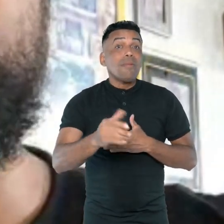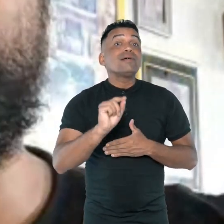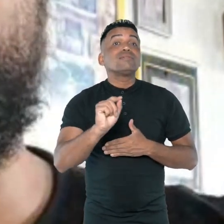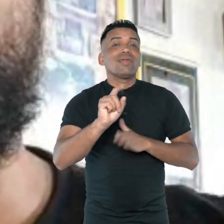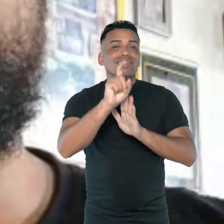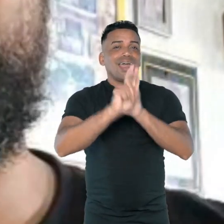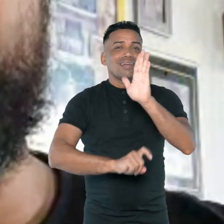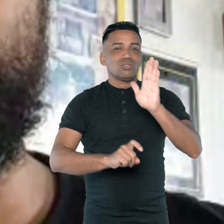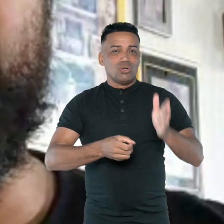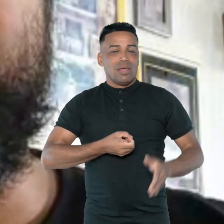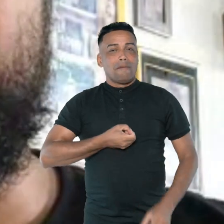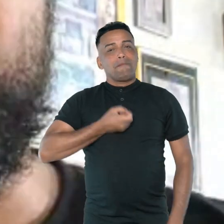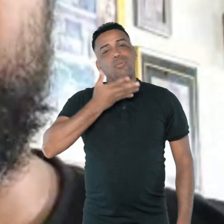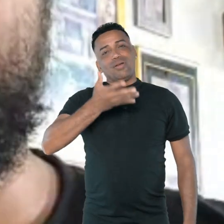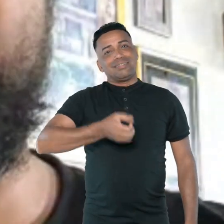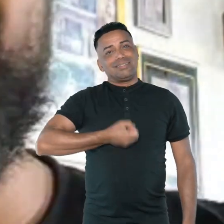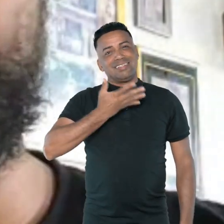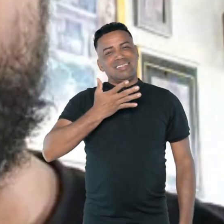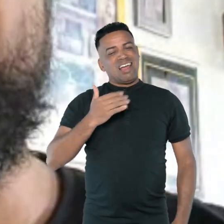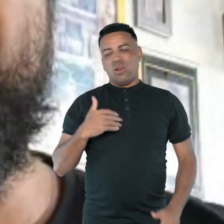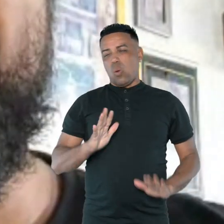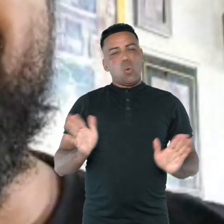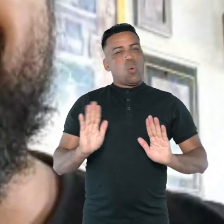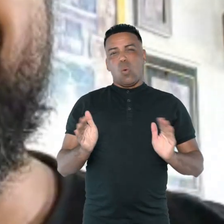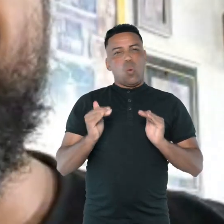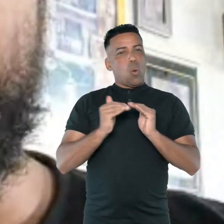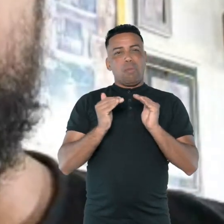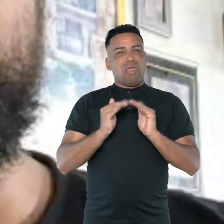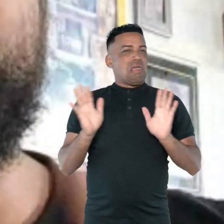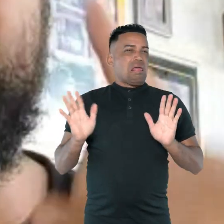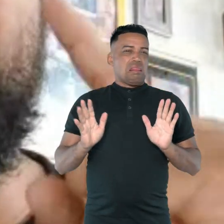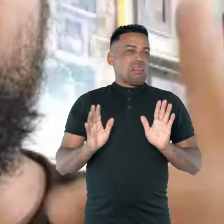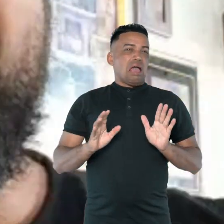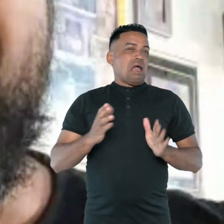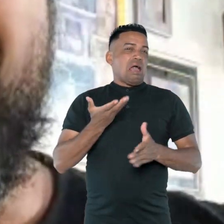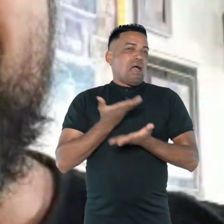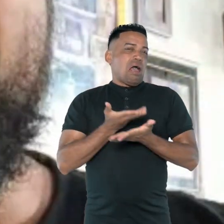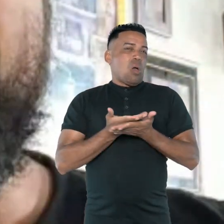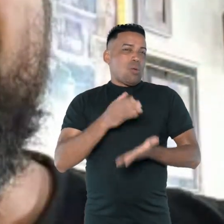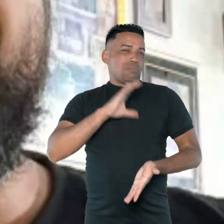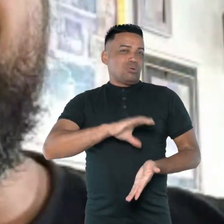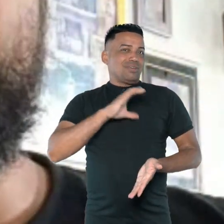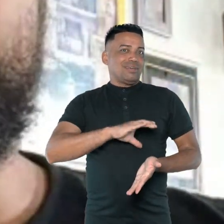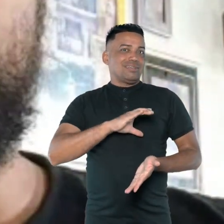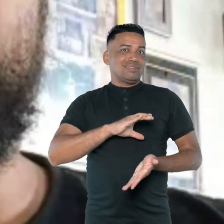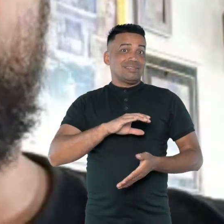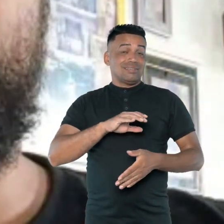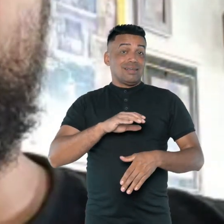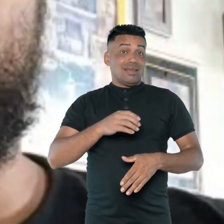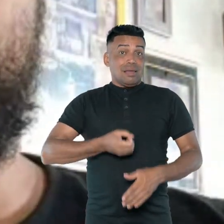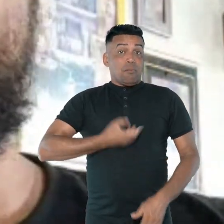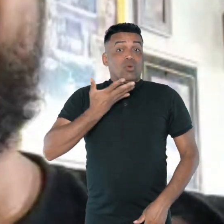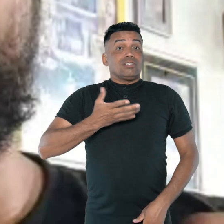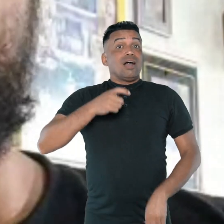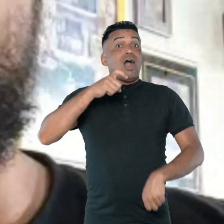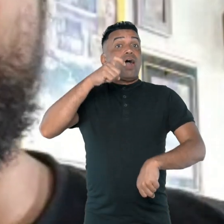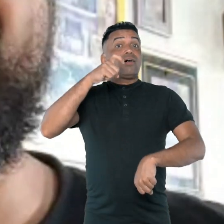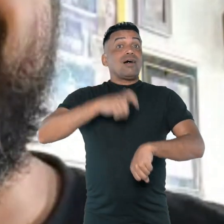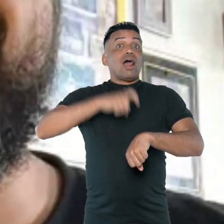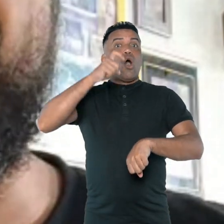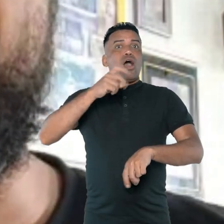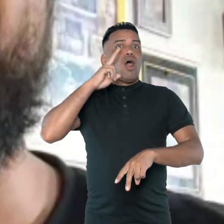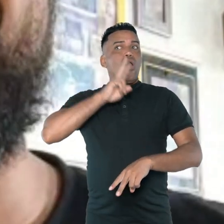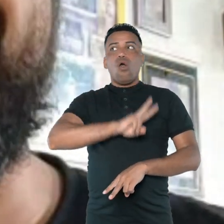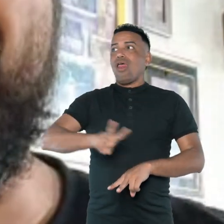porque poesia não tem nada a ver com texto, não tem nada a ver com aula de português. Poesia está no olhar. E aí os meninos falavam comigo, mas